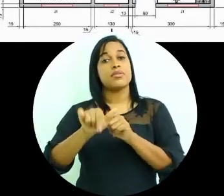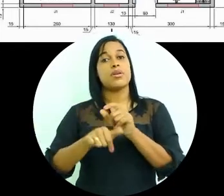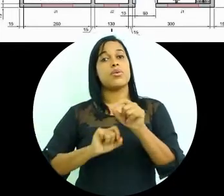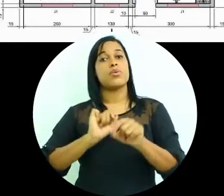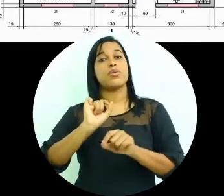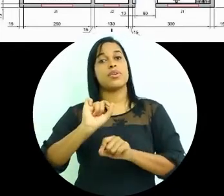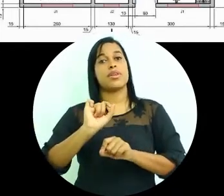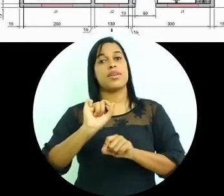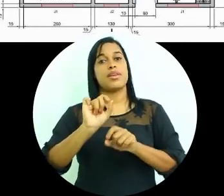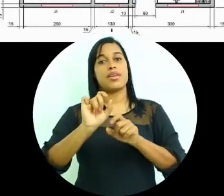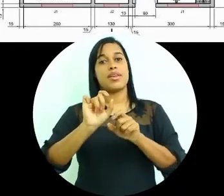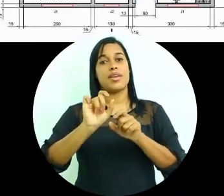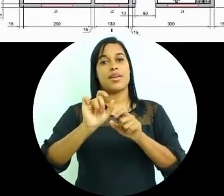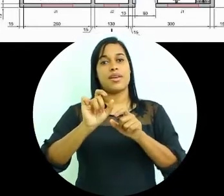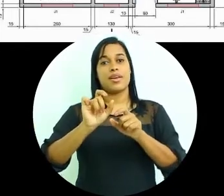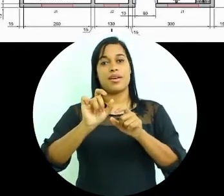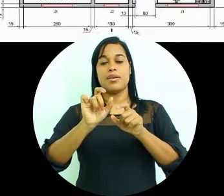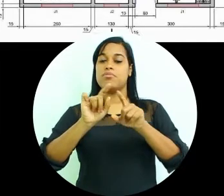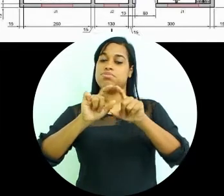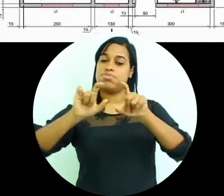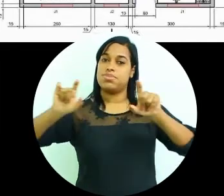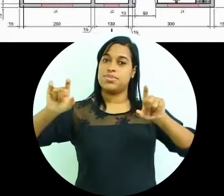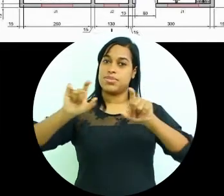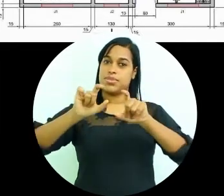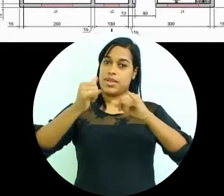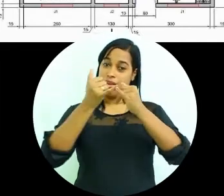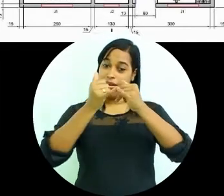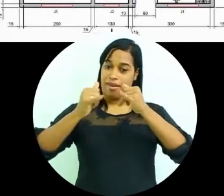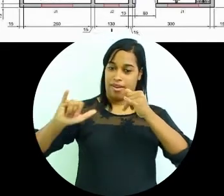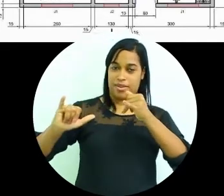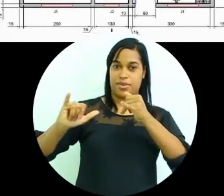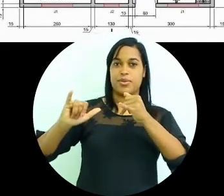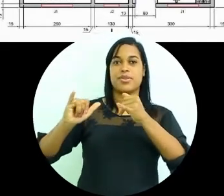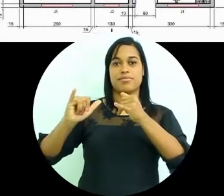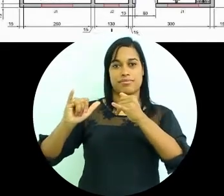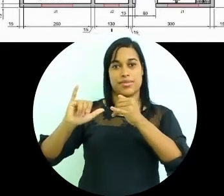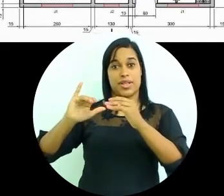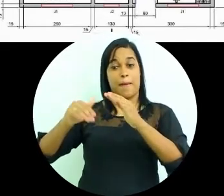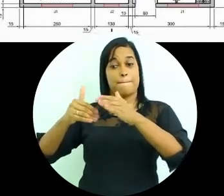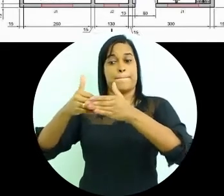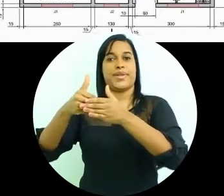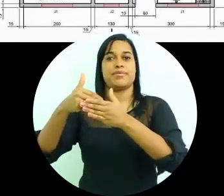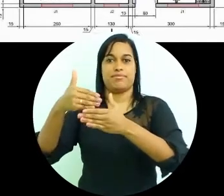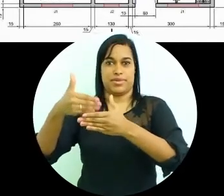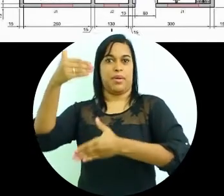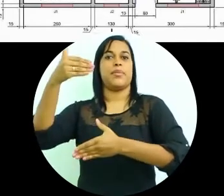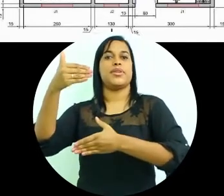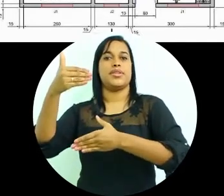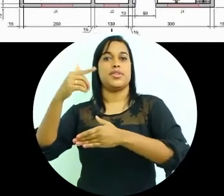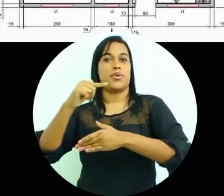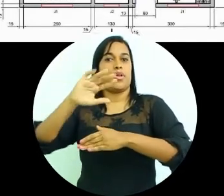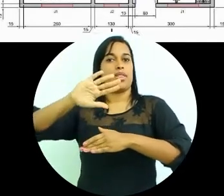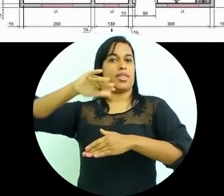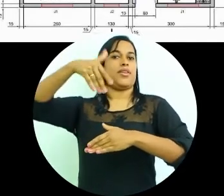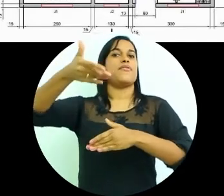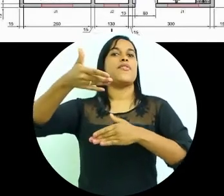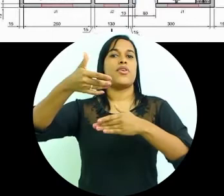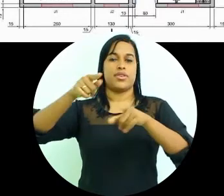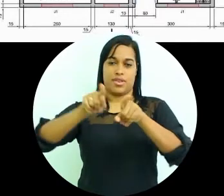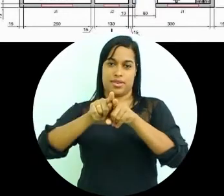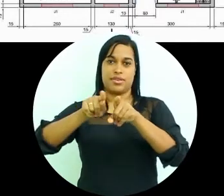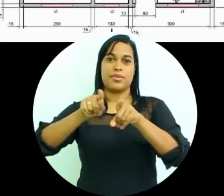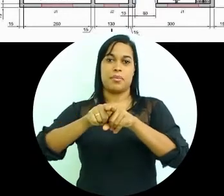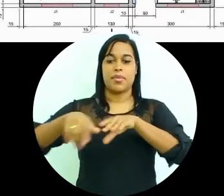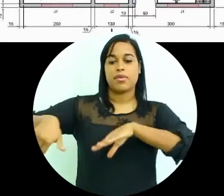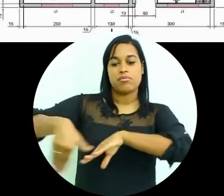faça ângulos retos, clicando na linha externa da espessura da parede, com a linha externa